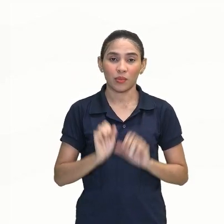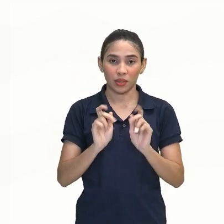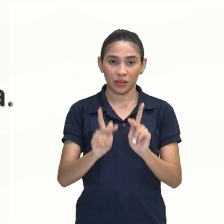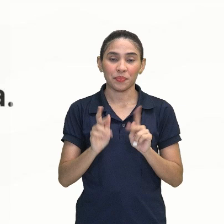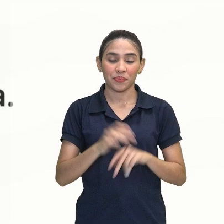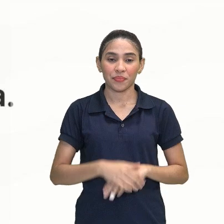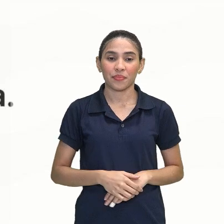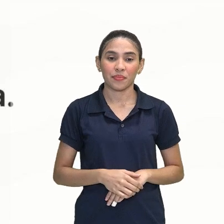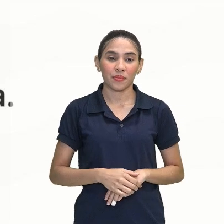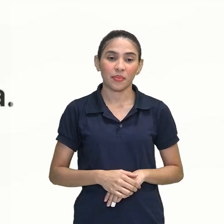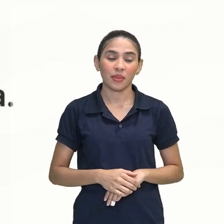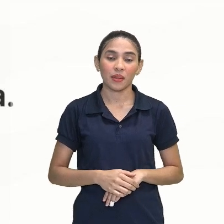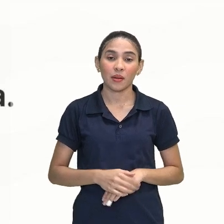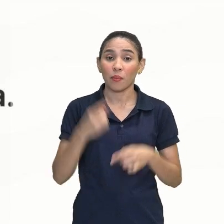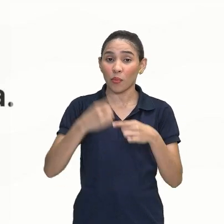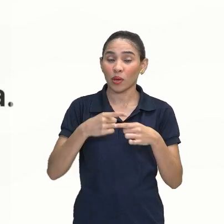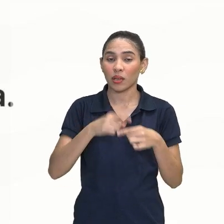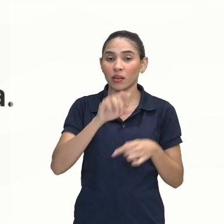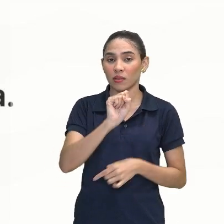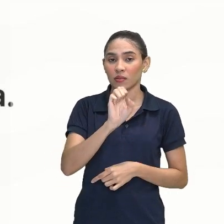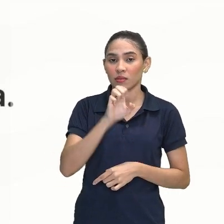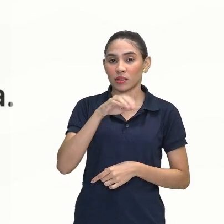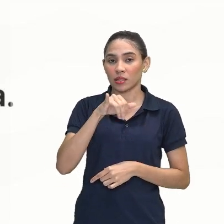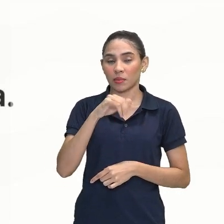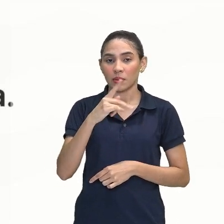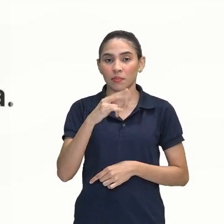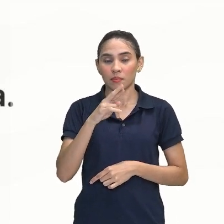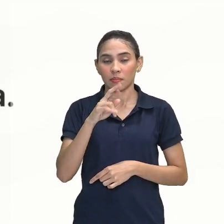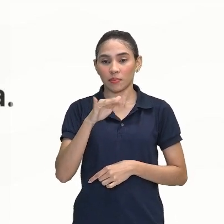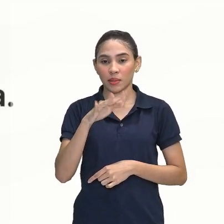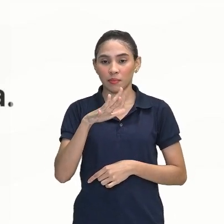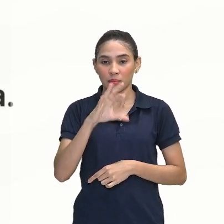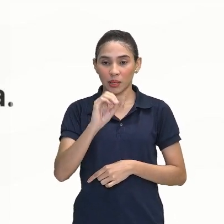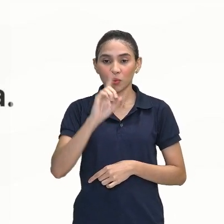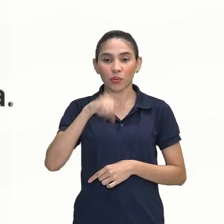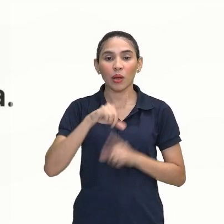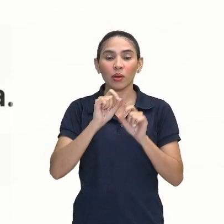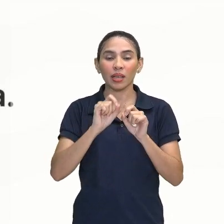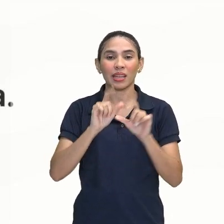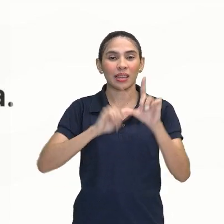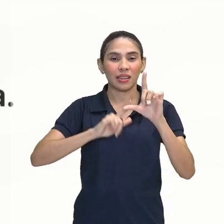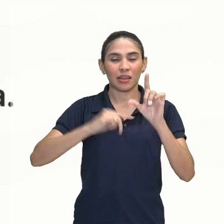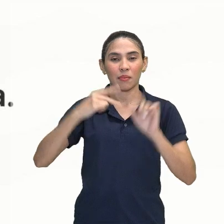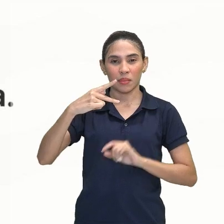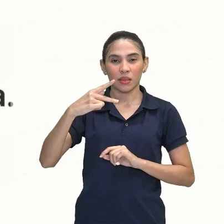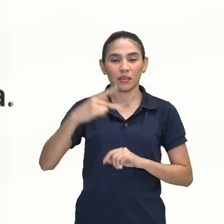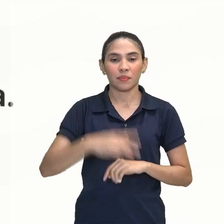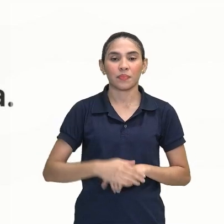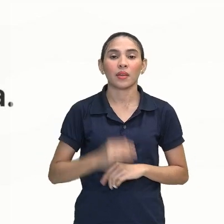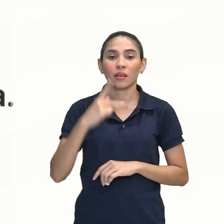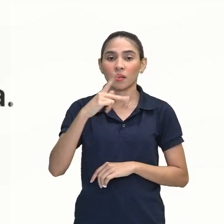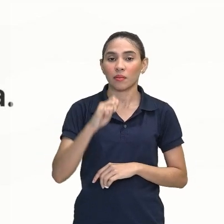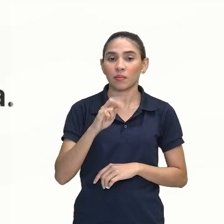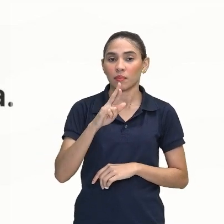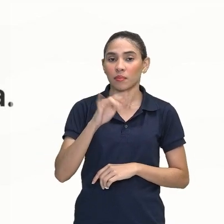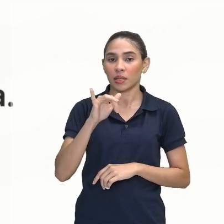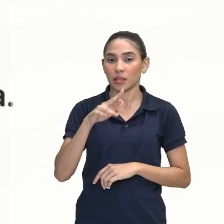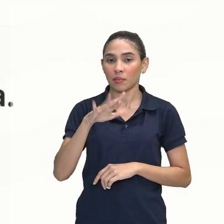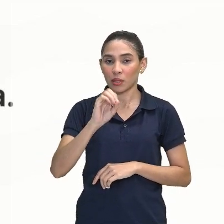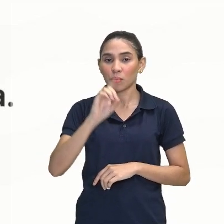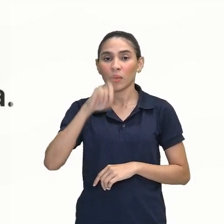bem? Já que o semiperímetro é o que a gente representa pelo P e o perímetro